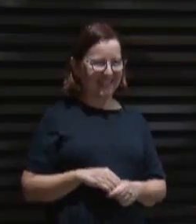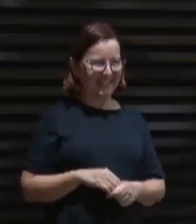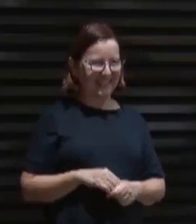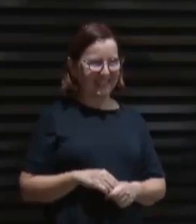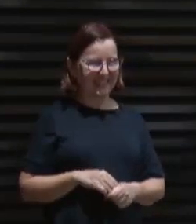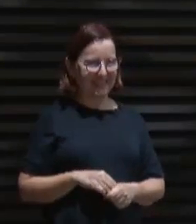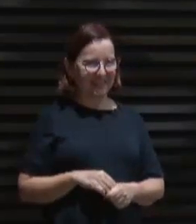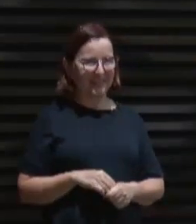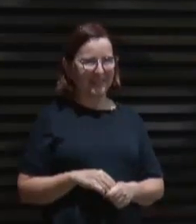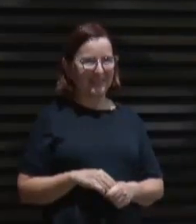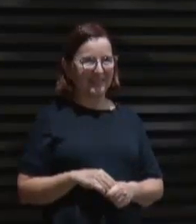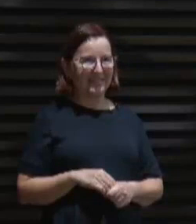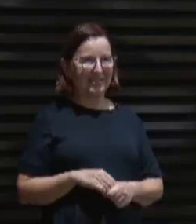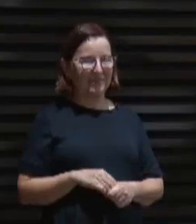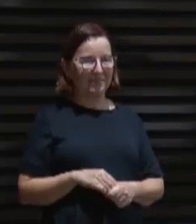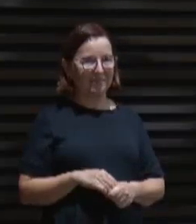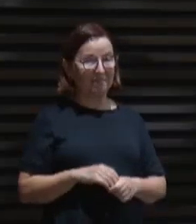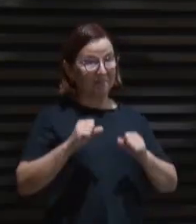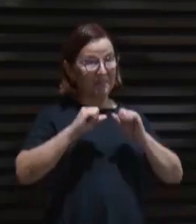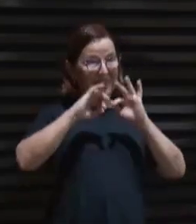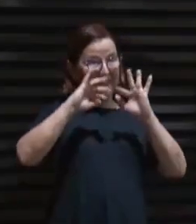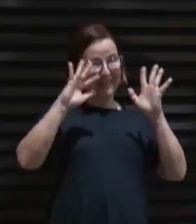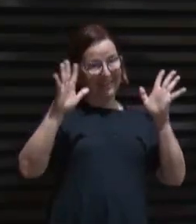É muito claro.